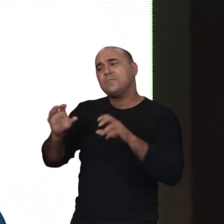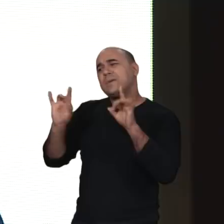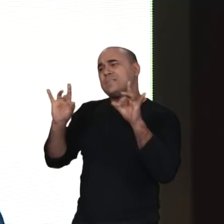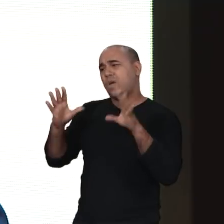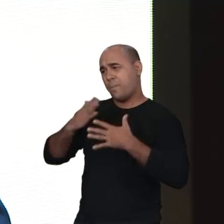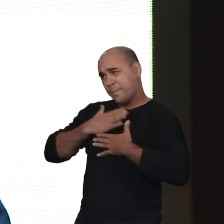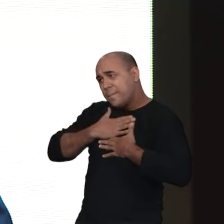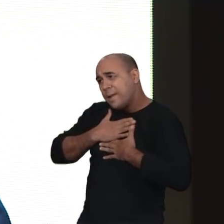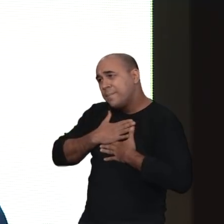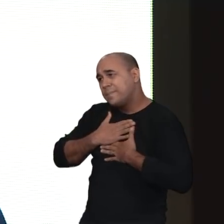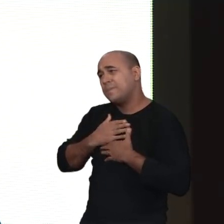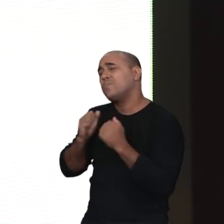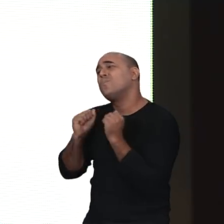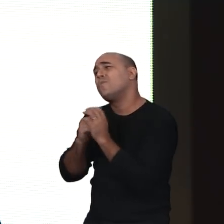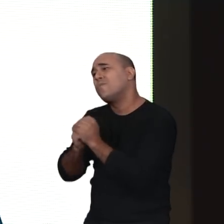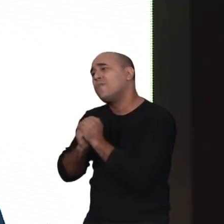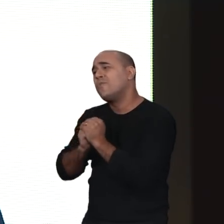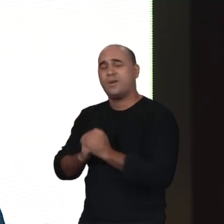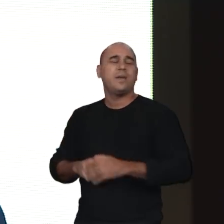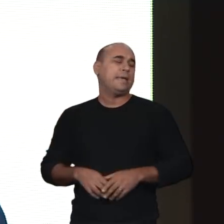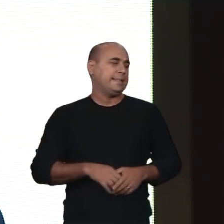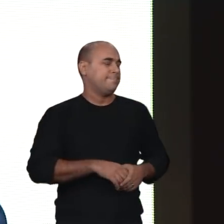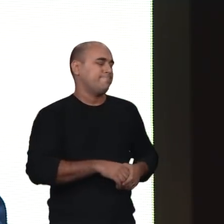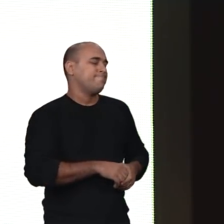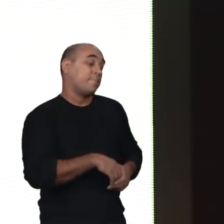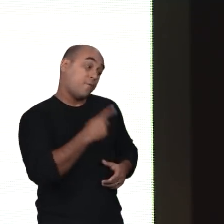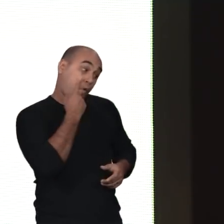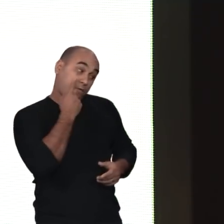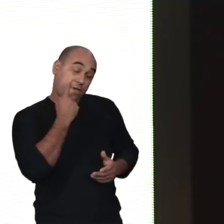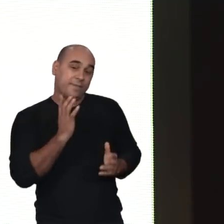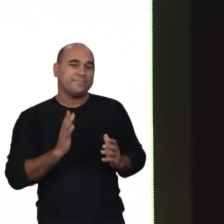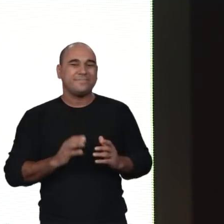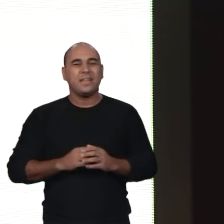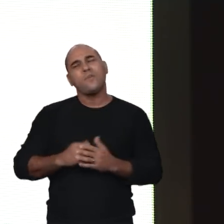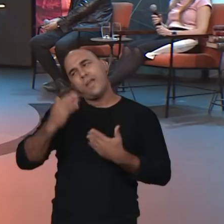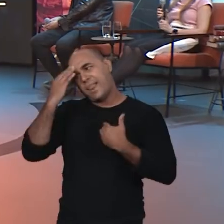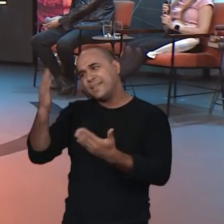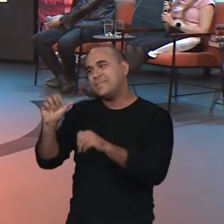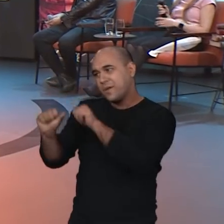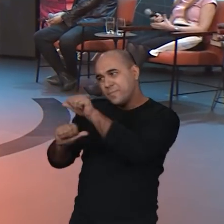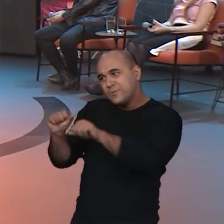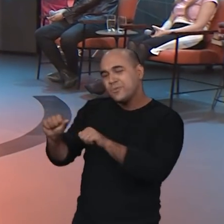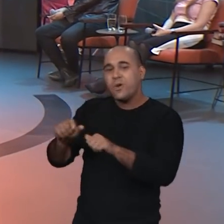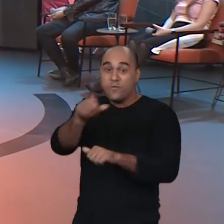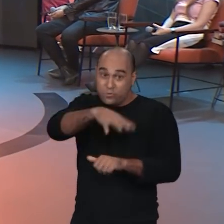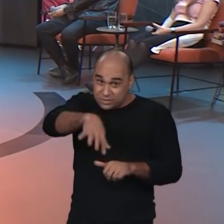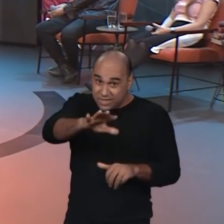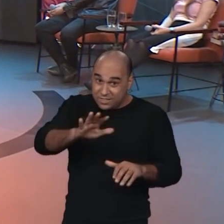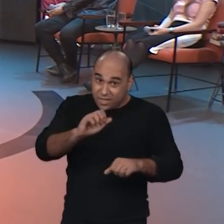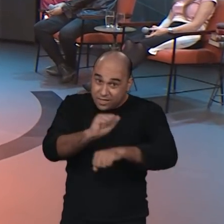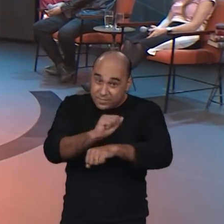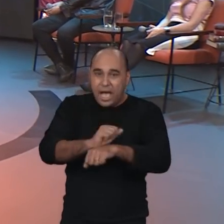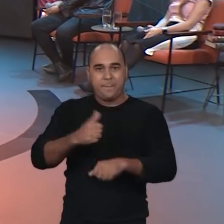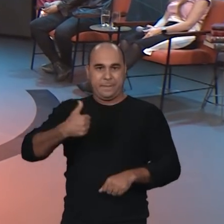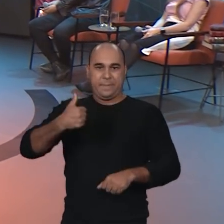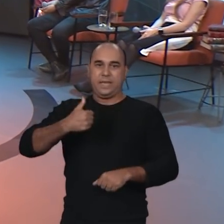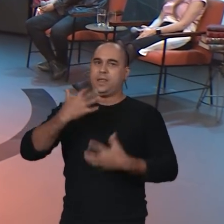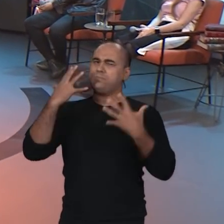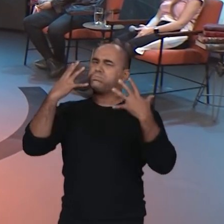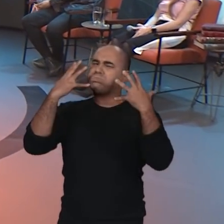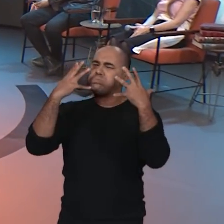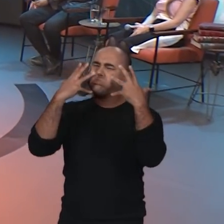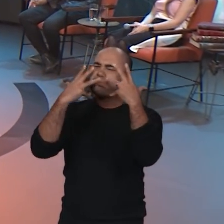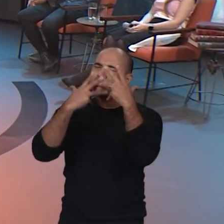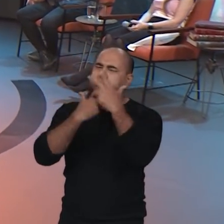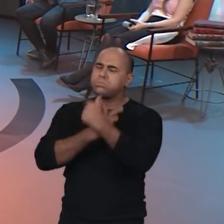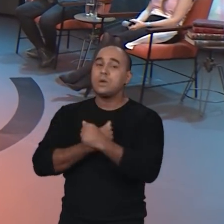a esse respeito. Então, eu agradeço muito a vocês essa gentileza e o público em casa, aguarde um pouquinho. A primeira música é linda, mas a segunda, ela